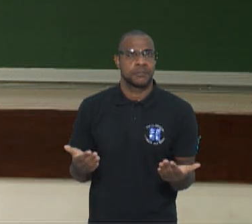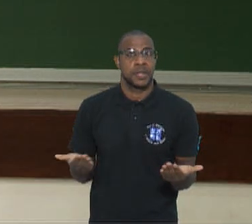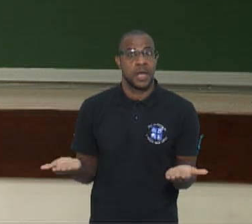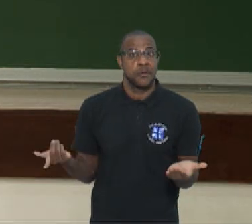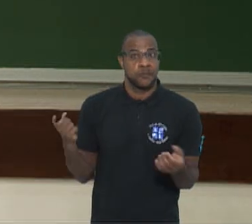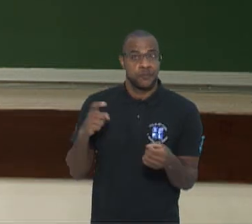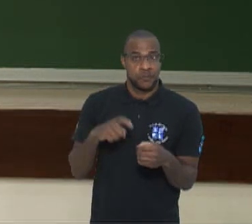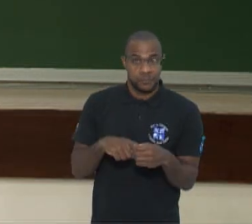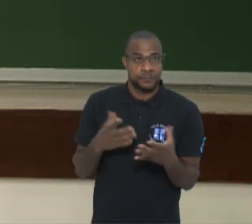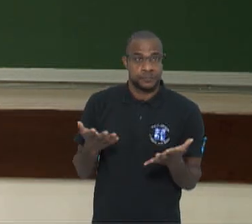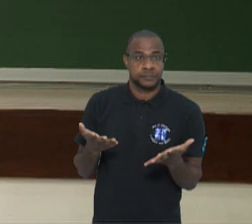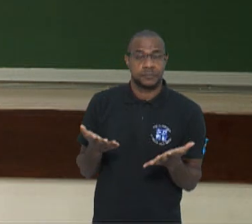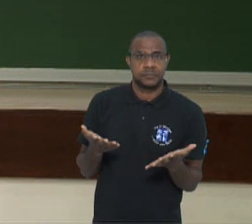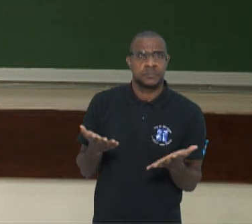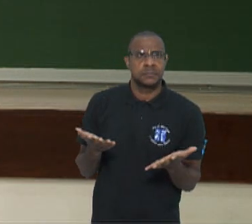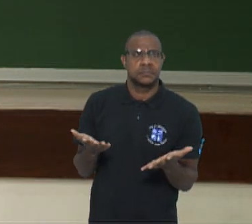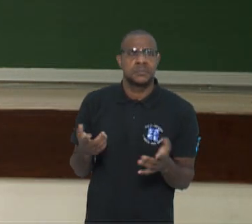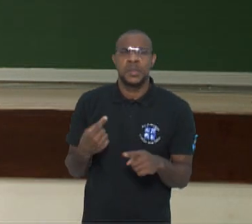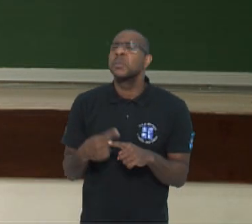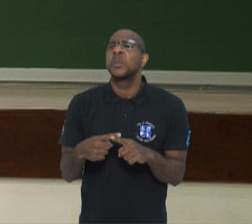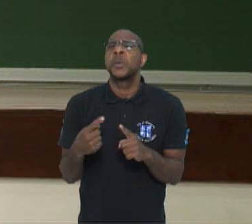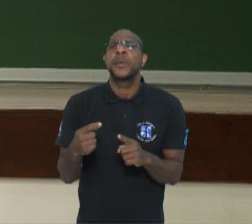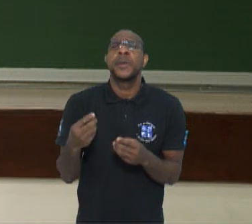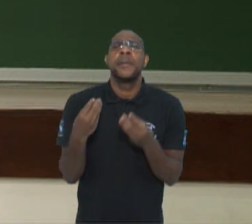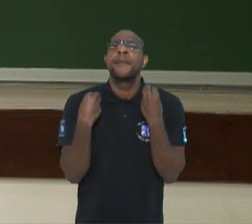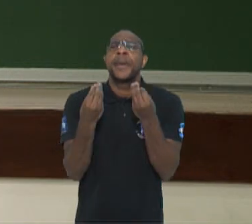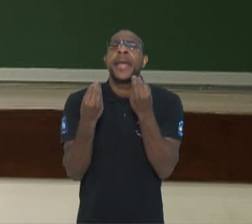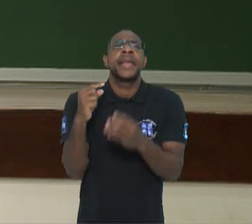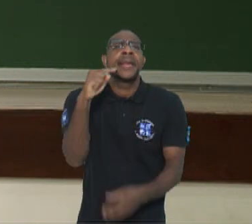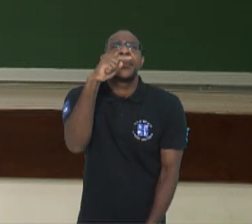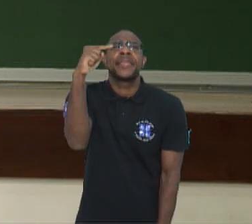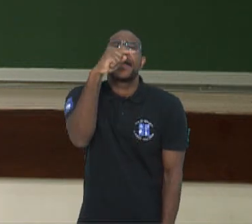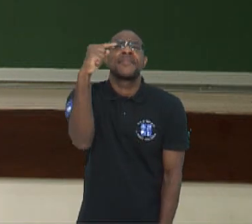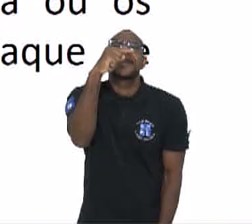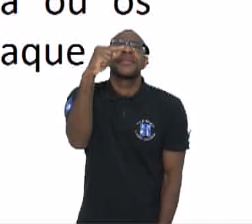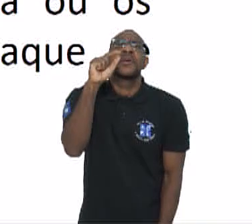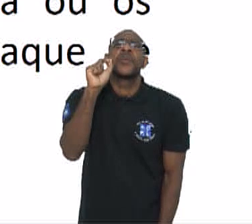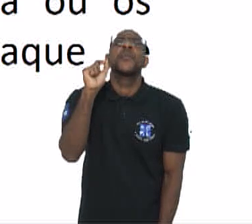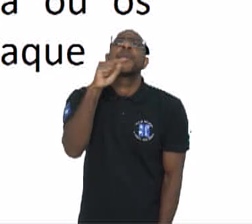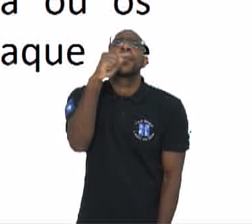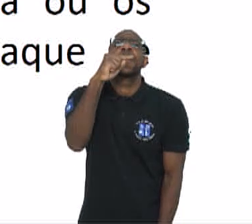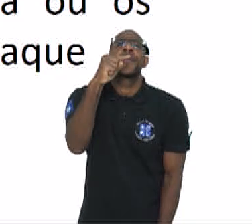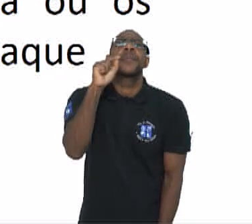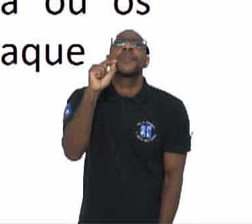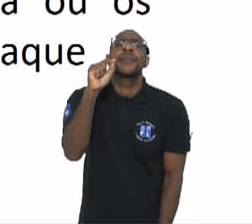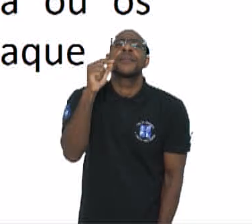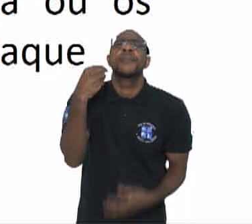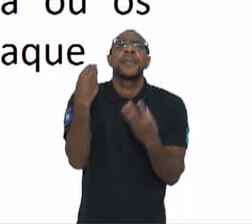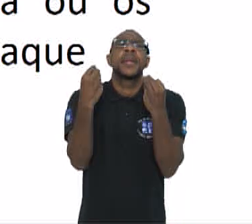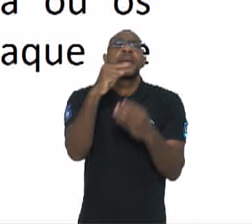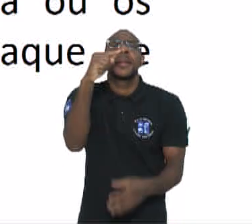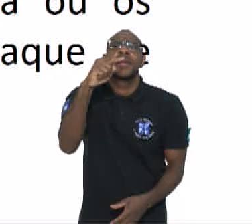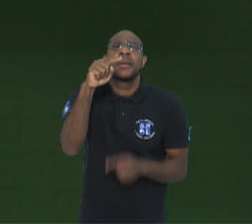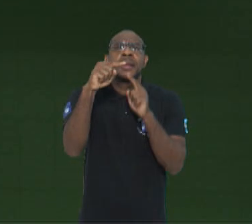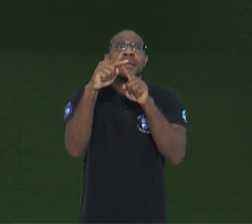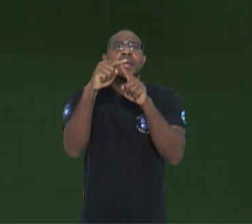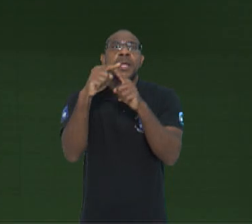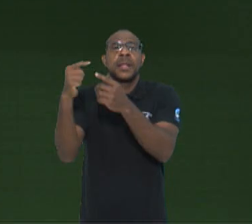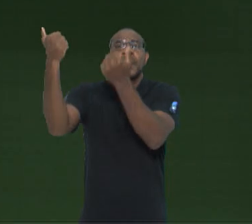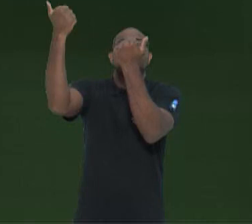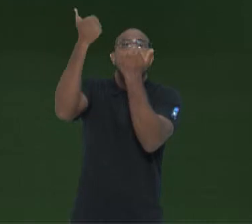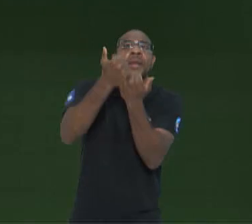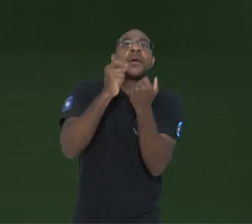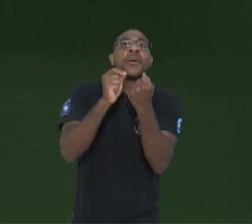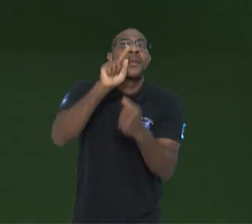Vamos lá, galerinha? Será que o travessão indica o quê? O travessão, neste caso, ele substituiu a